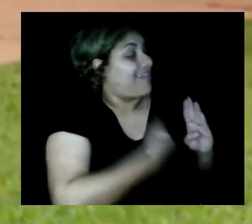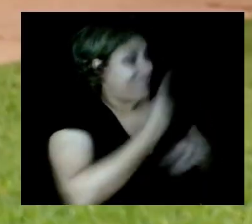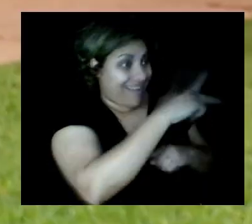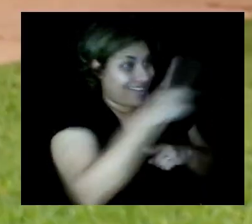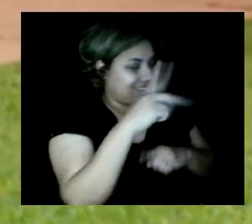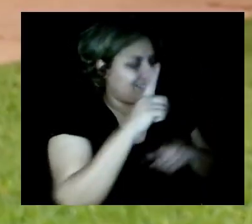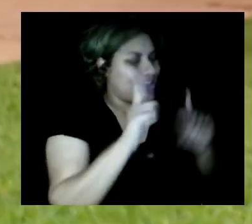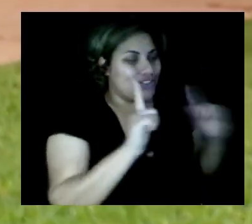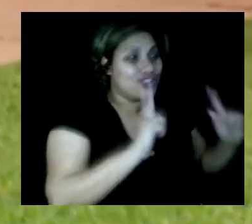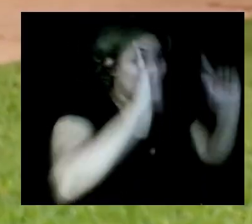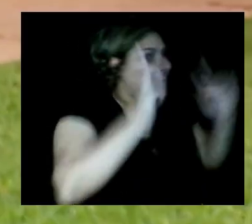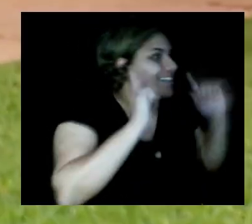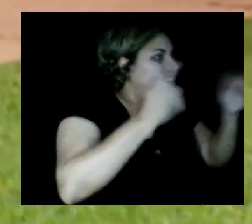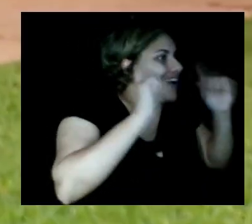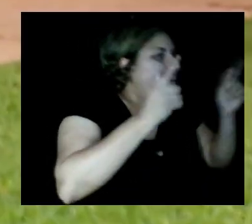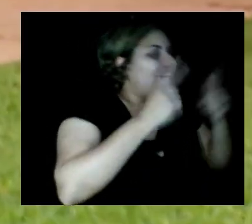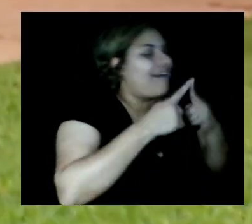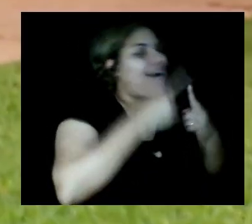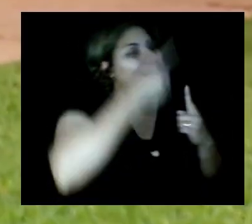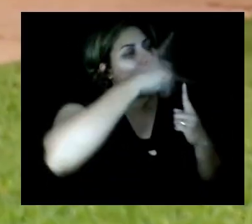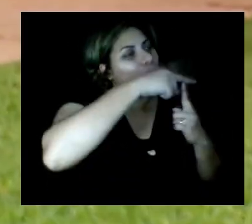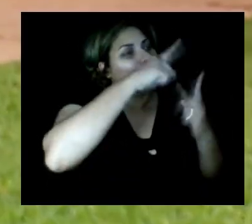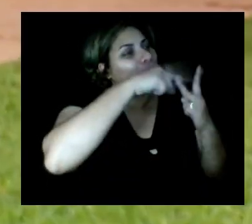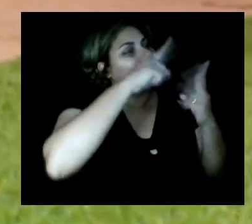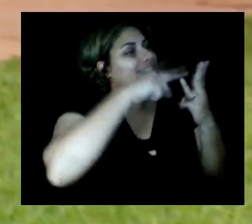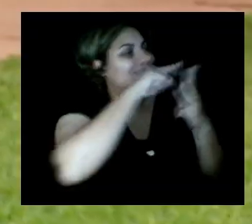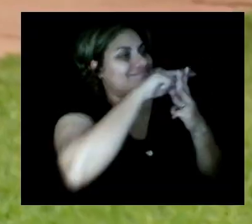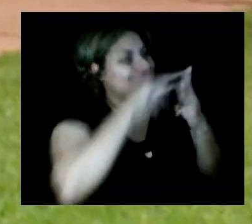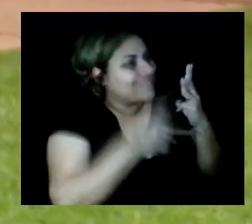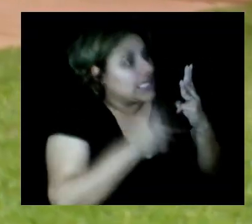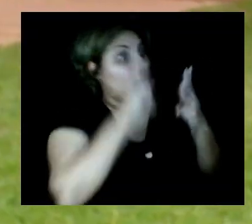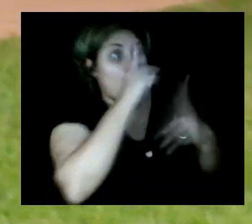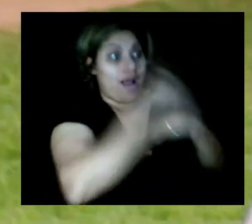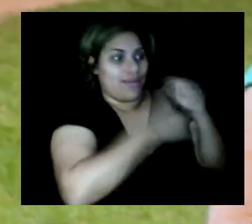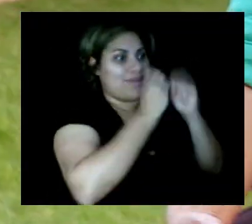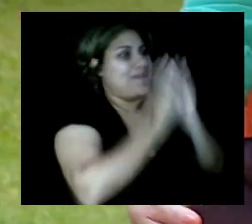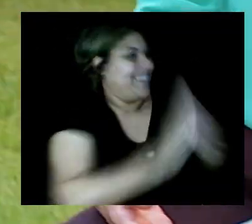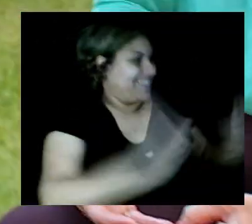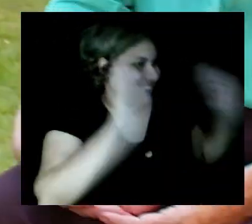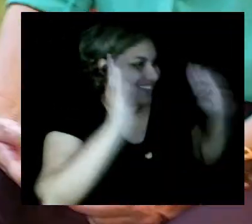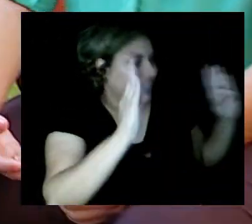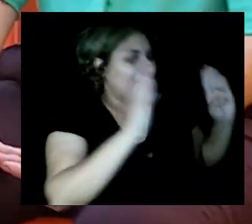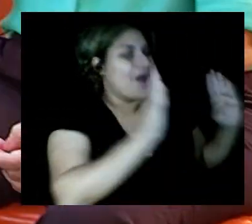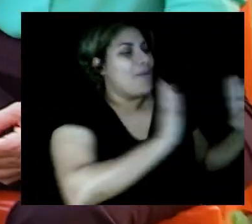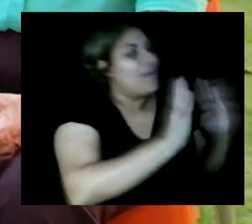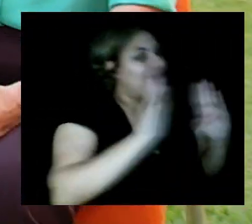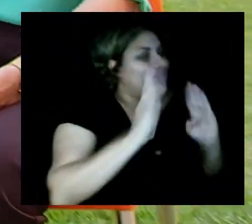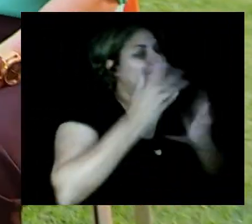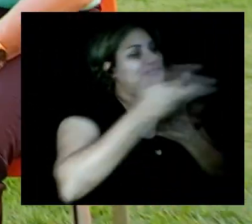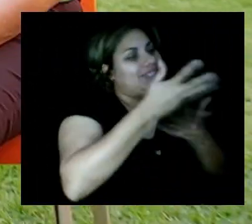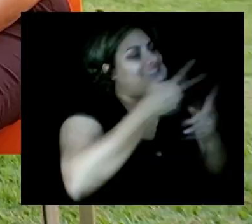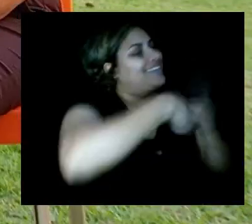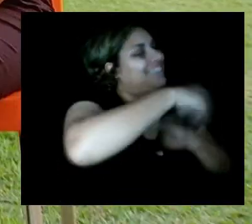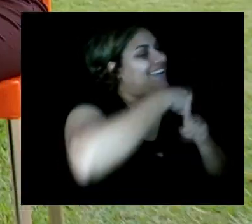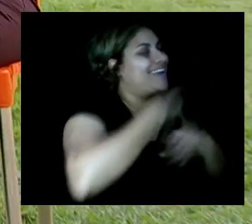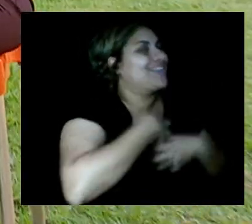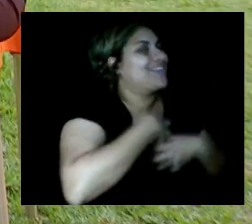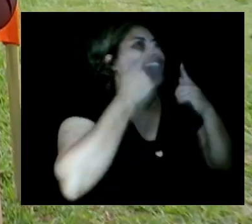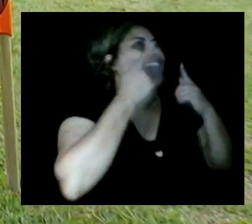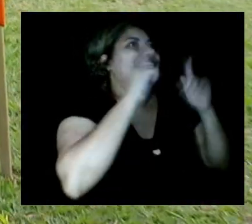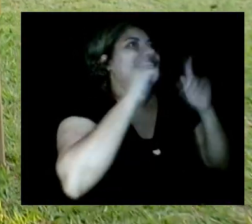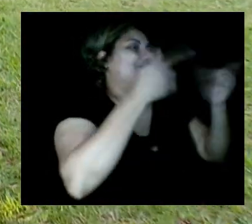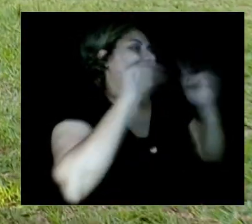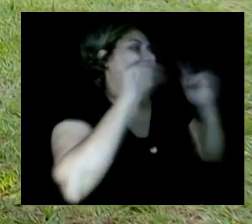nesse 1, 2 ou 3, que são as festas que nós temos no ano, que é o momento que elas têm para socializar e se divertir. Então esse é o objetivo geral das nossas